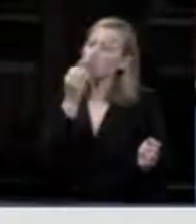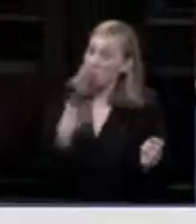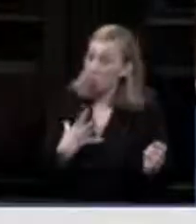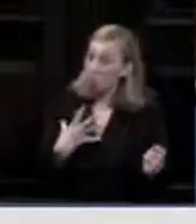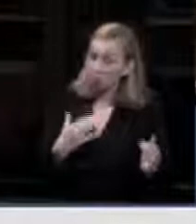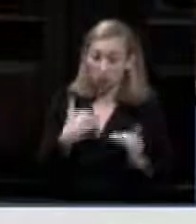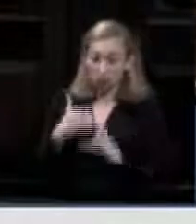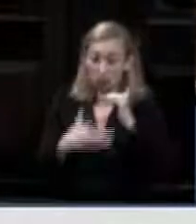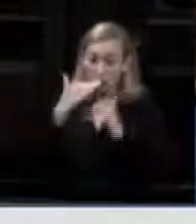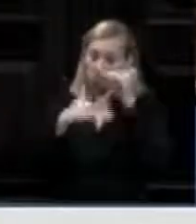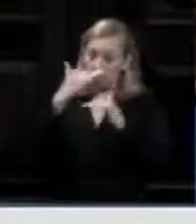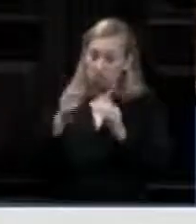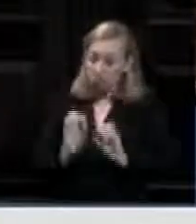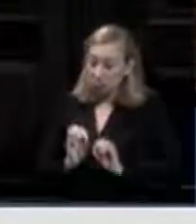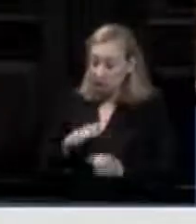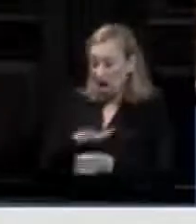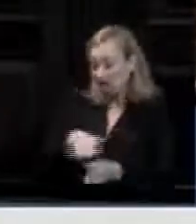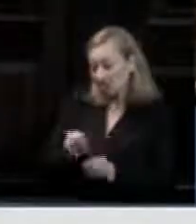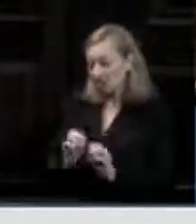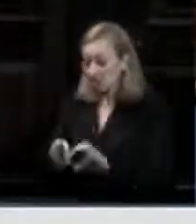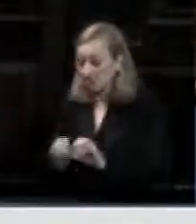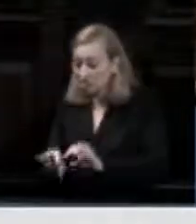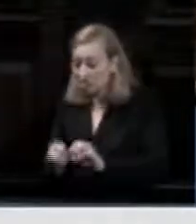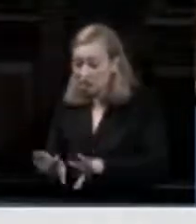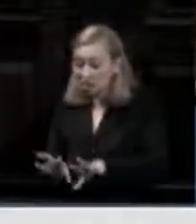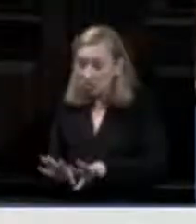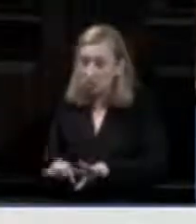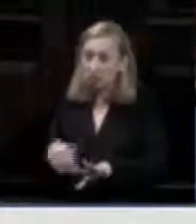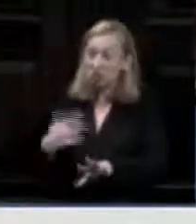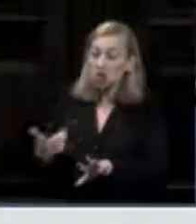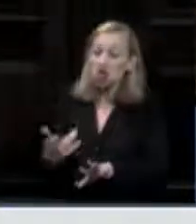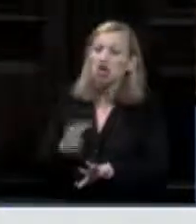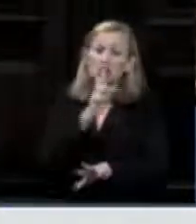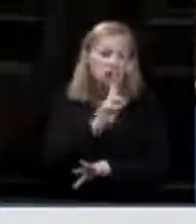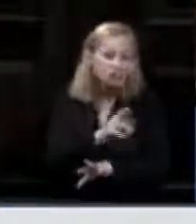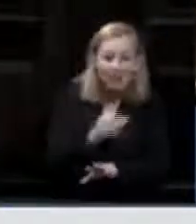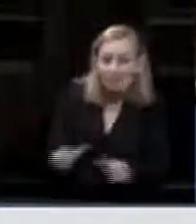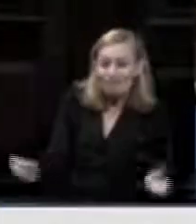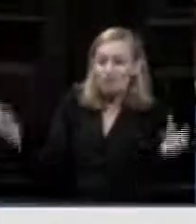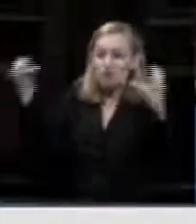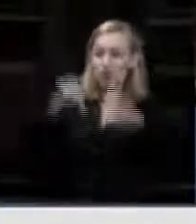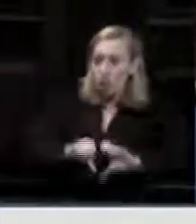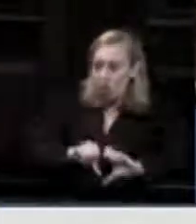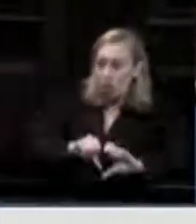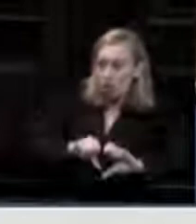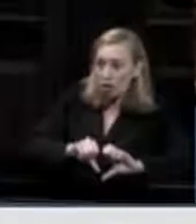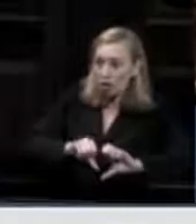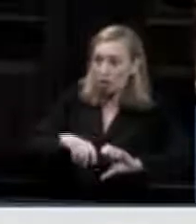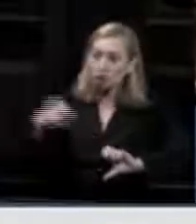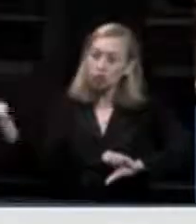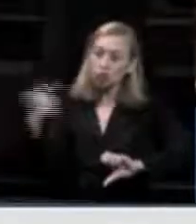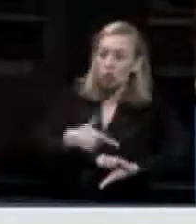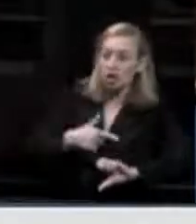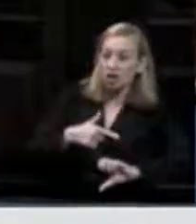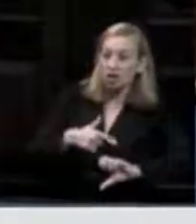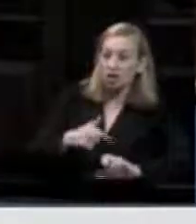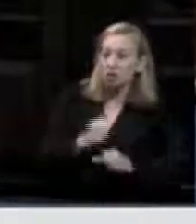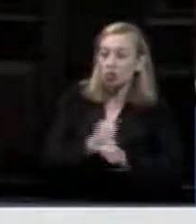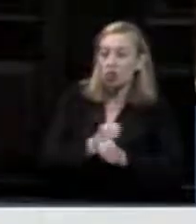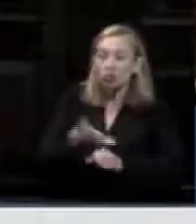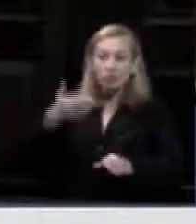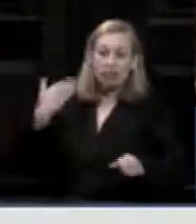de não bater a meta, conseguiu ter resultado pior do que na avaliação anterior. Uma